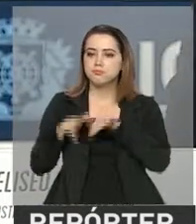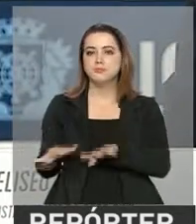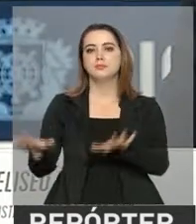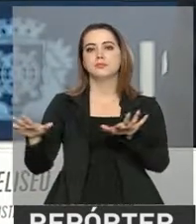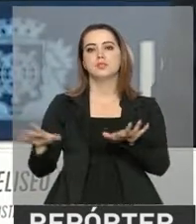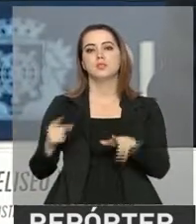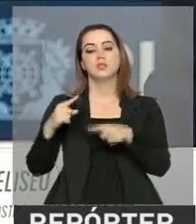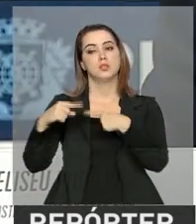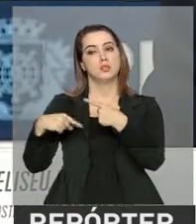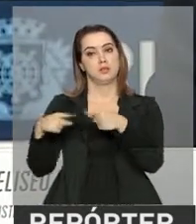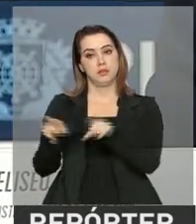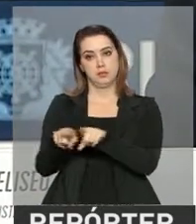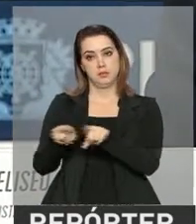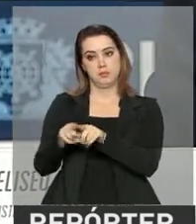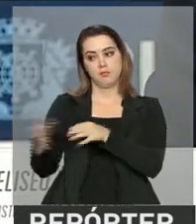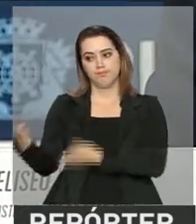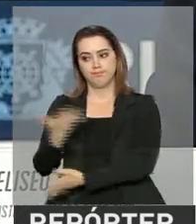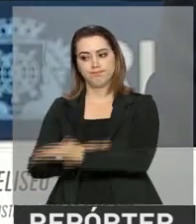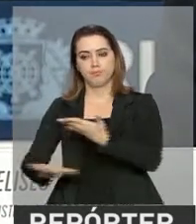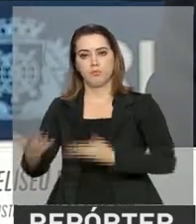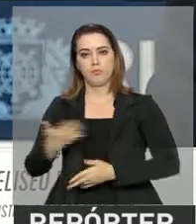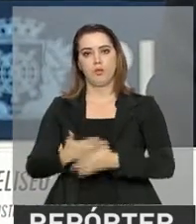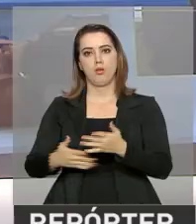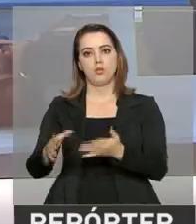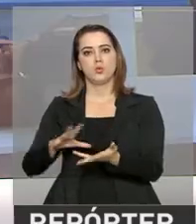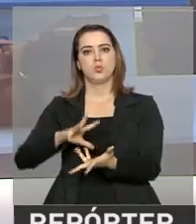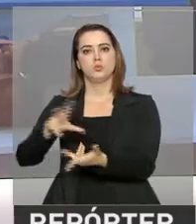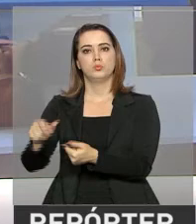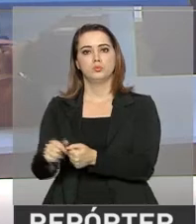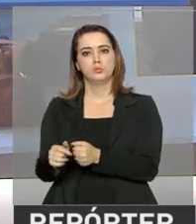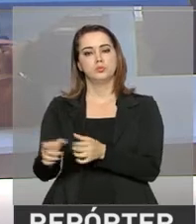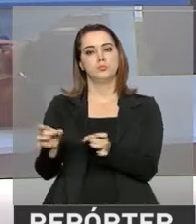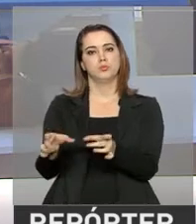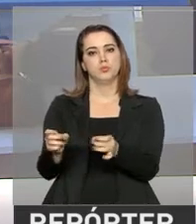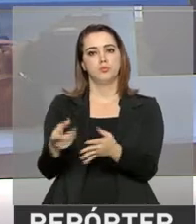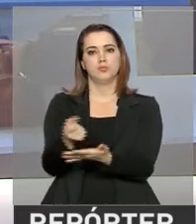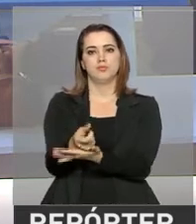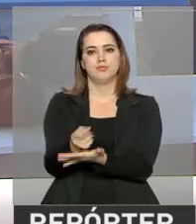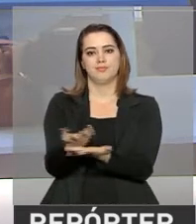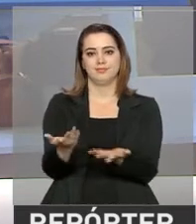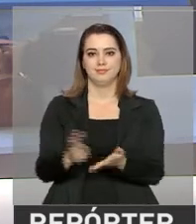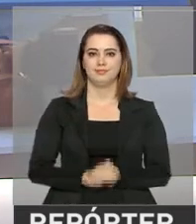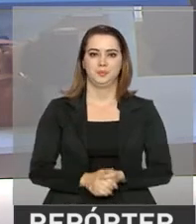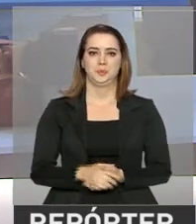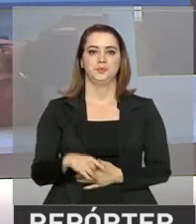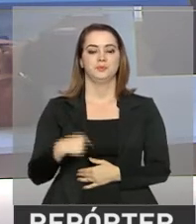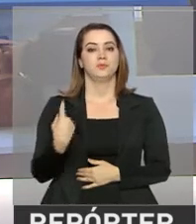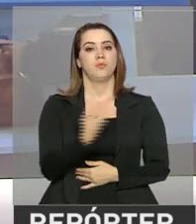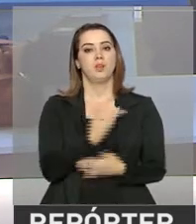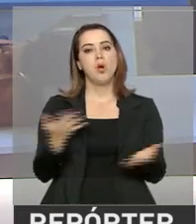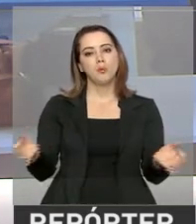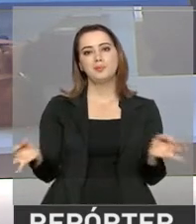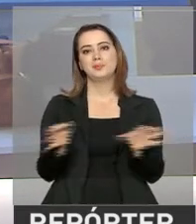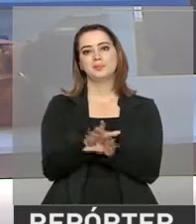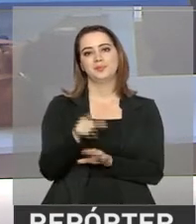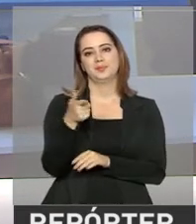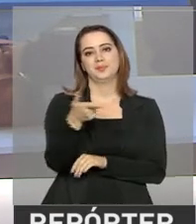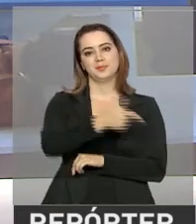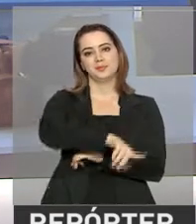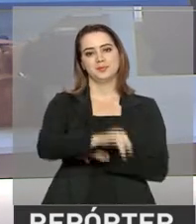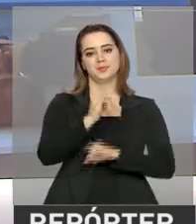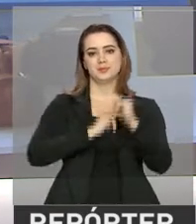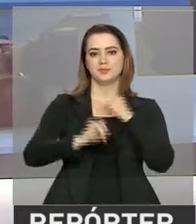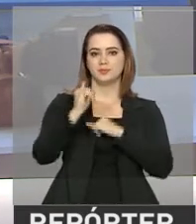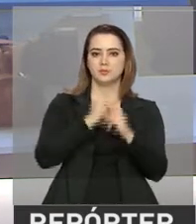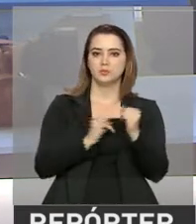para as nossas relações internacionais no campo negocial. E esta edição do Repórter NBR termina aqui. Voltamos a qualquer momento